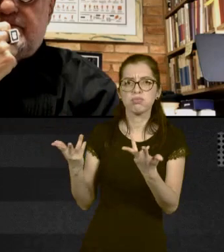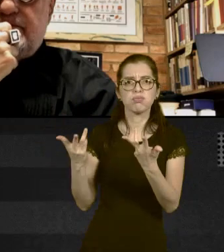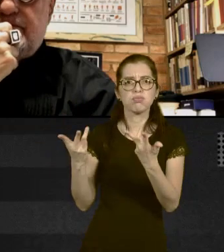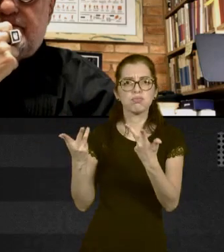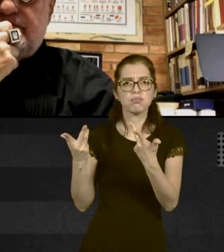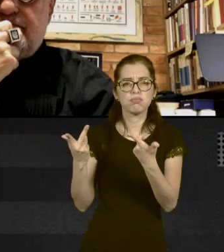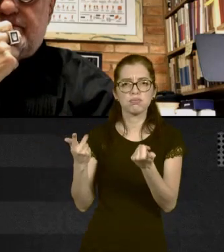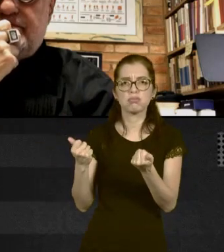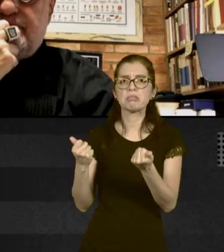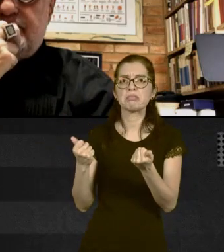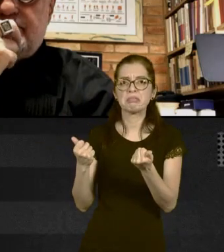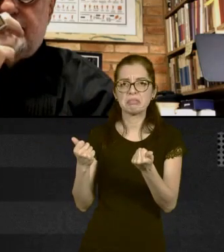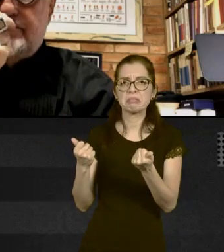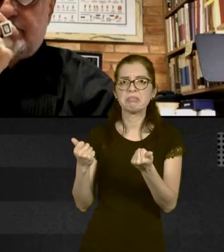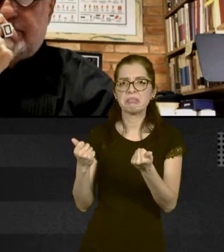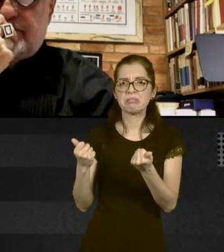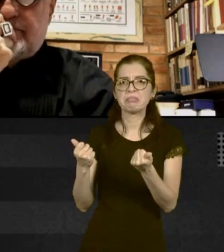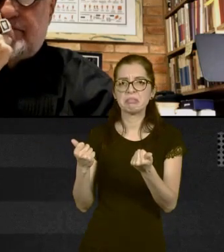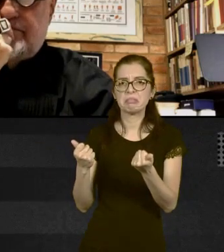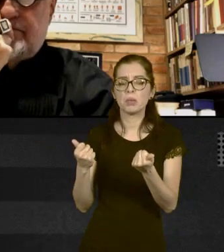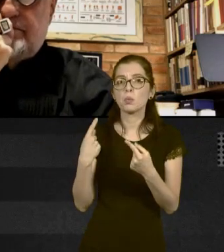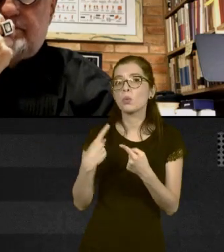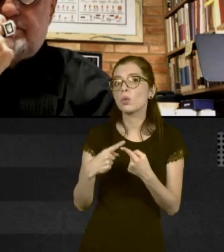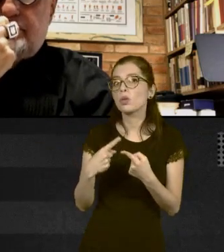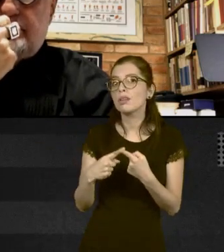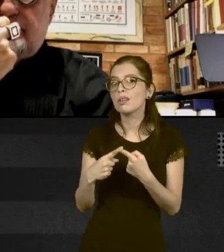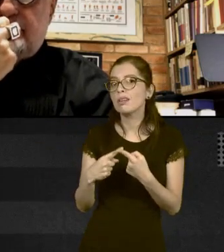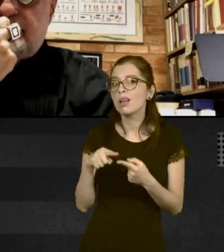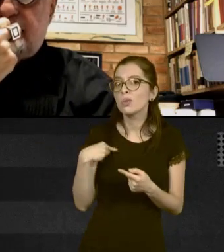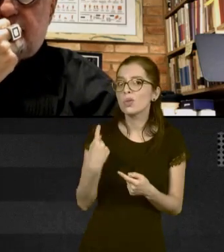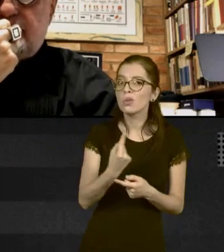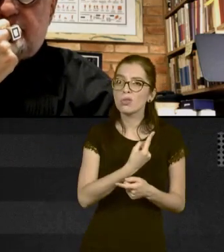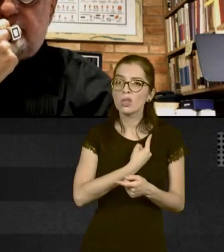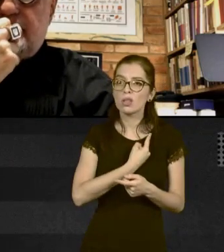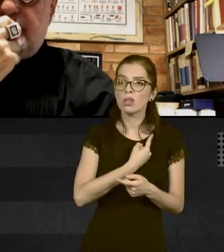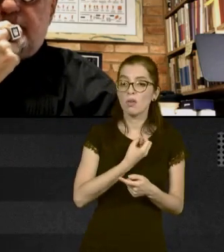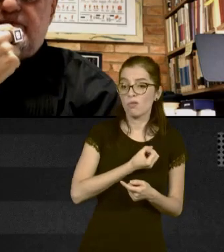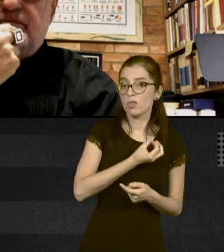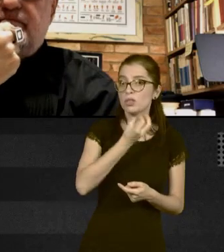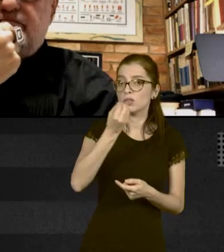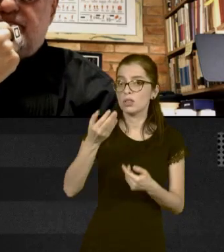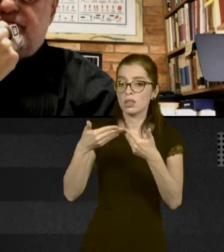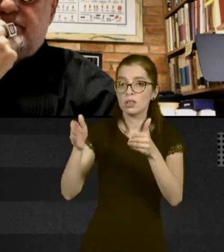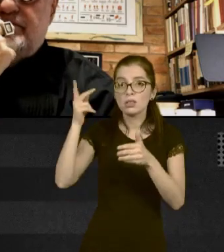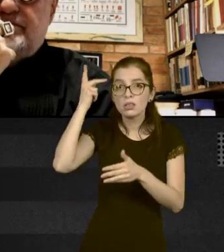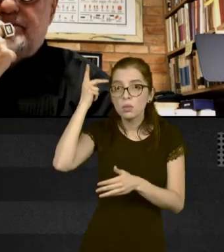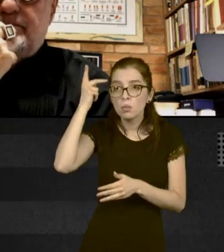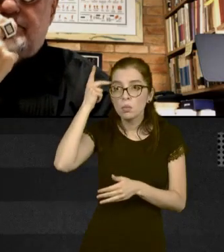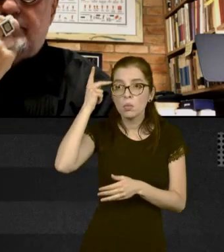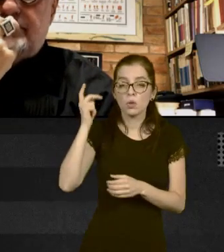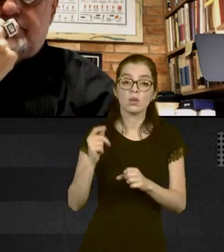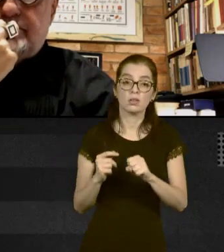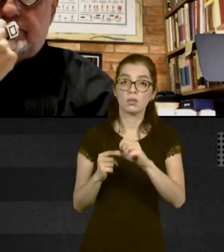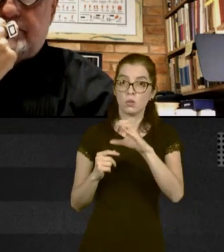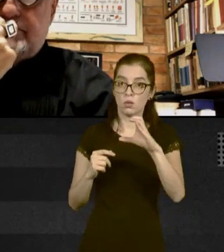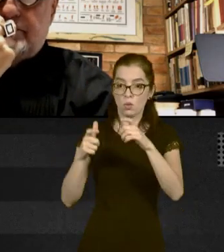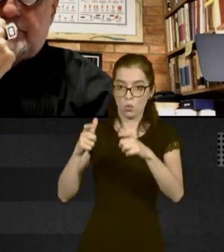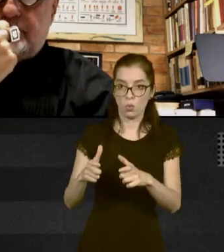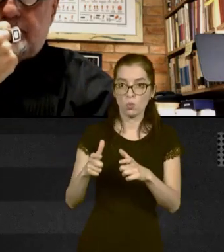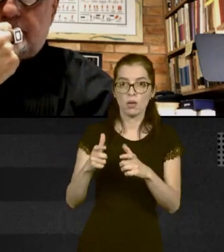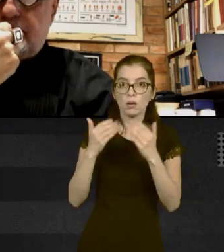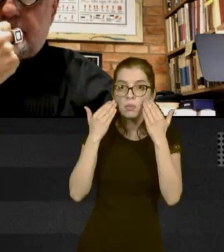família local vai contar a história de Delmiro Gouveia e ela vai ser representada dentro do circo. Bom, a peça